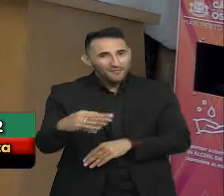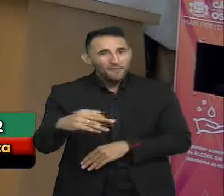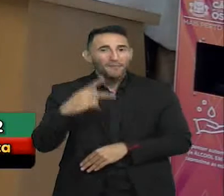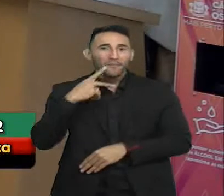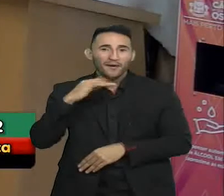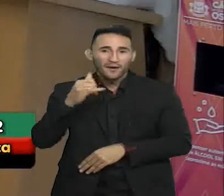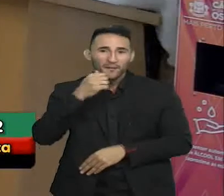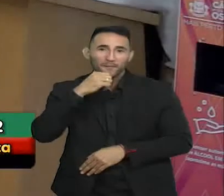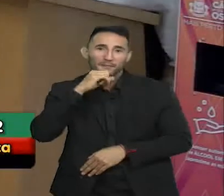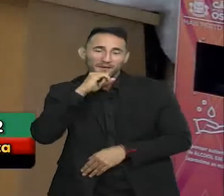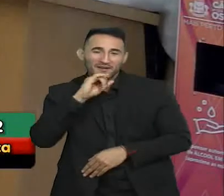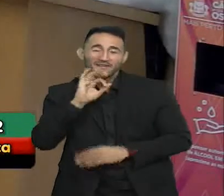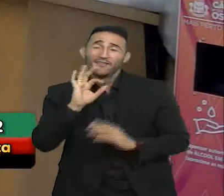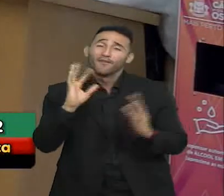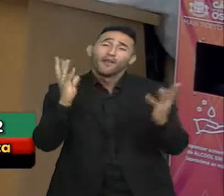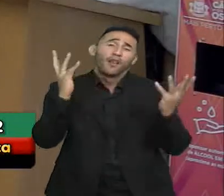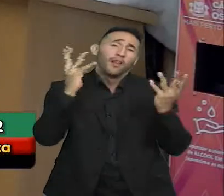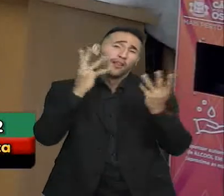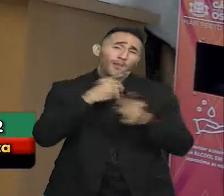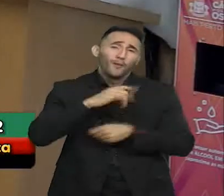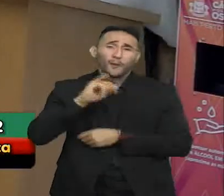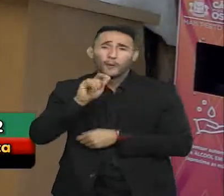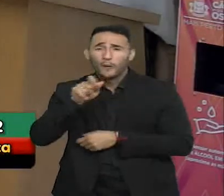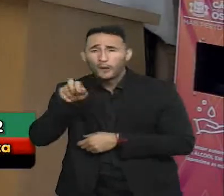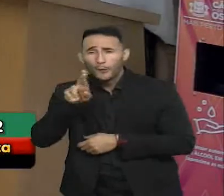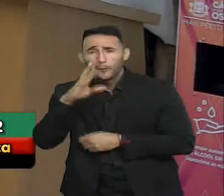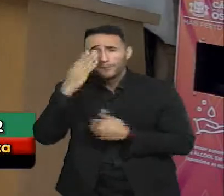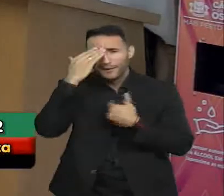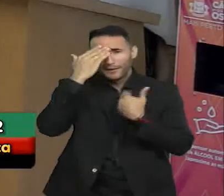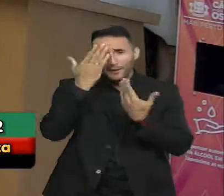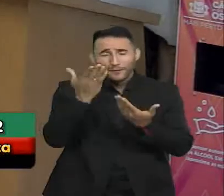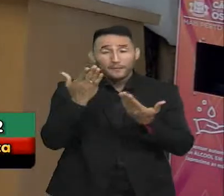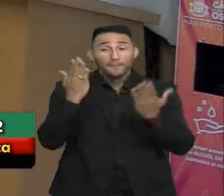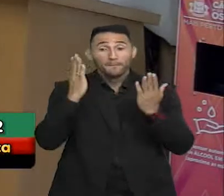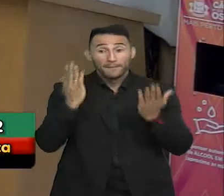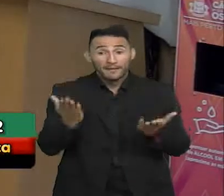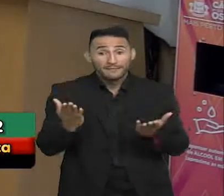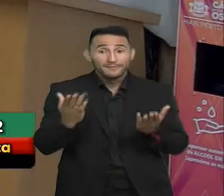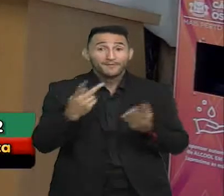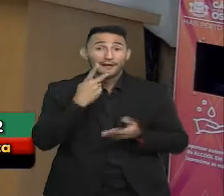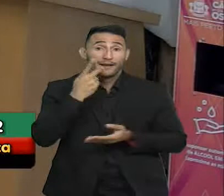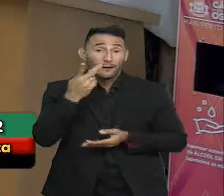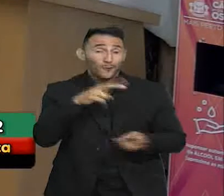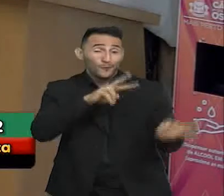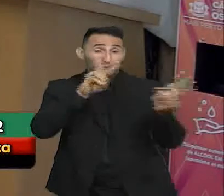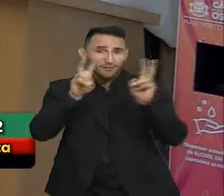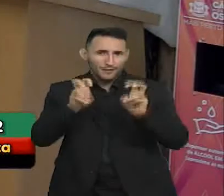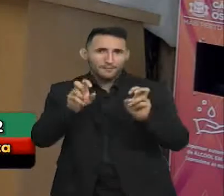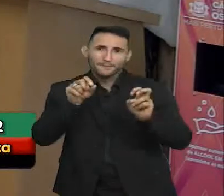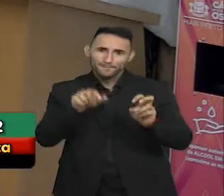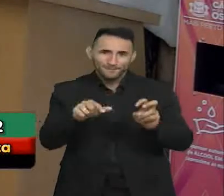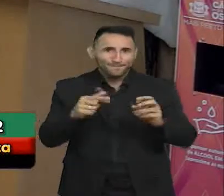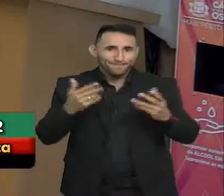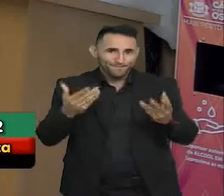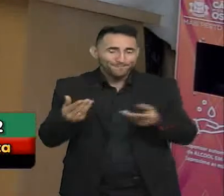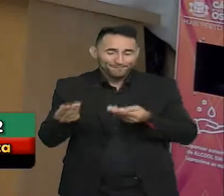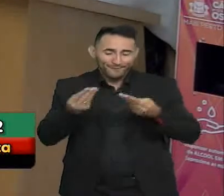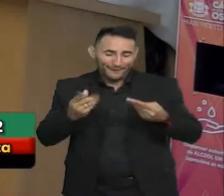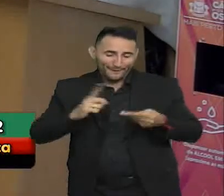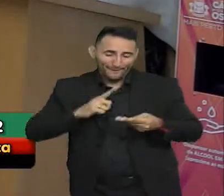foi muito bonito, Igor. Foi muito bonito, gente. Muito obrigada. E falando dessa questão também que a gente trouxe aqui,